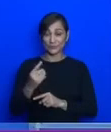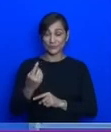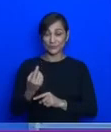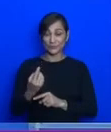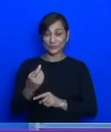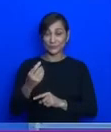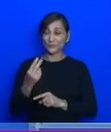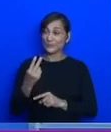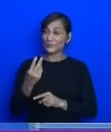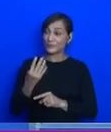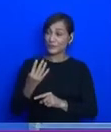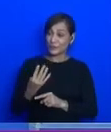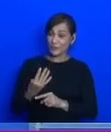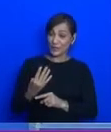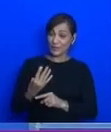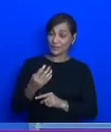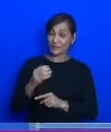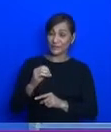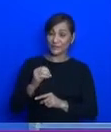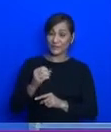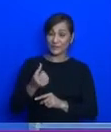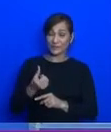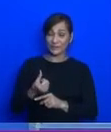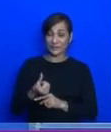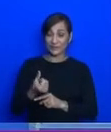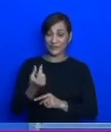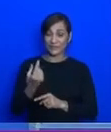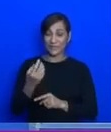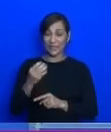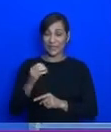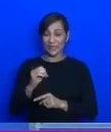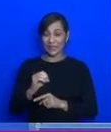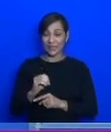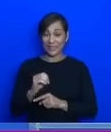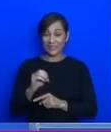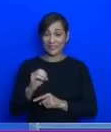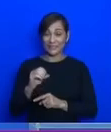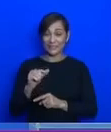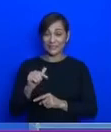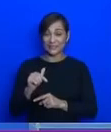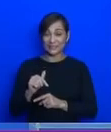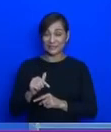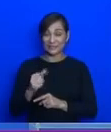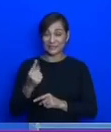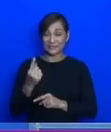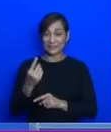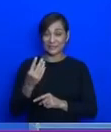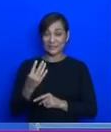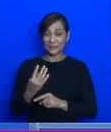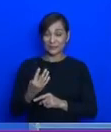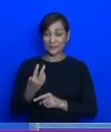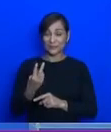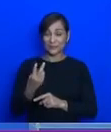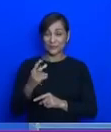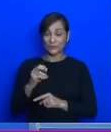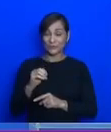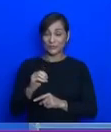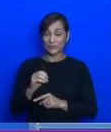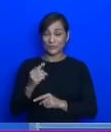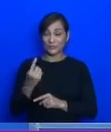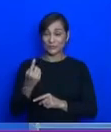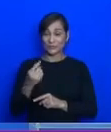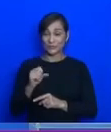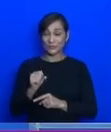01, 24, 06, 10, 07, 14,